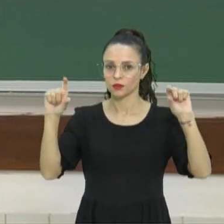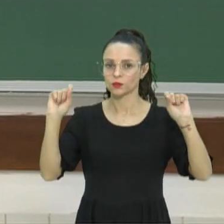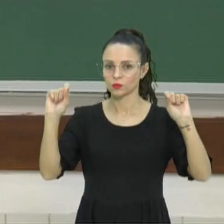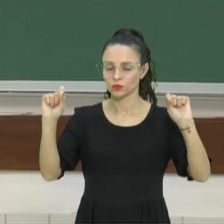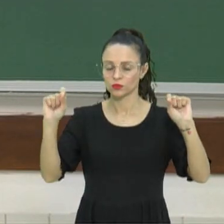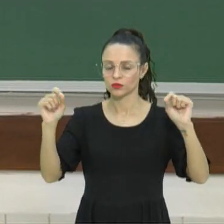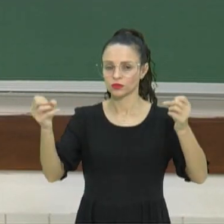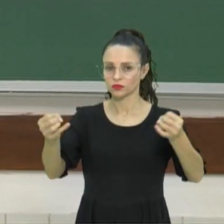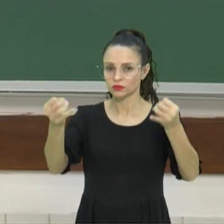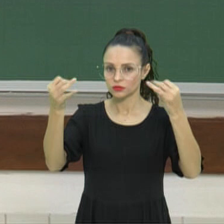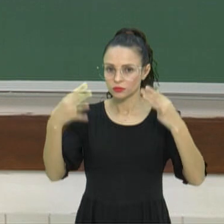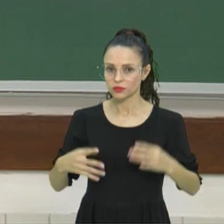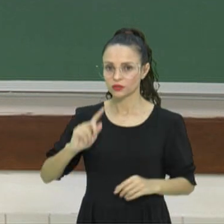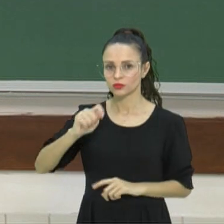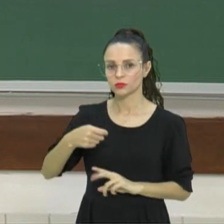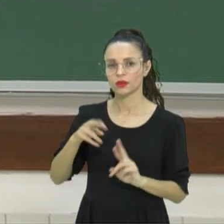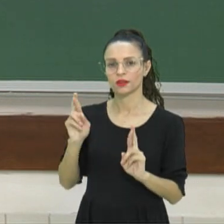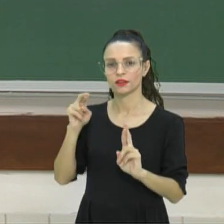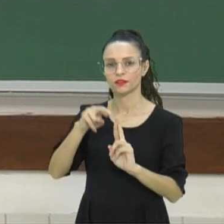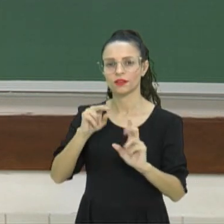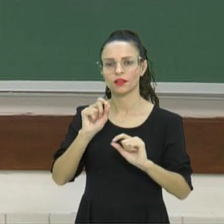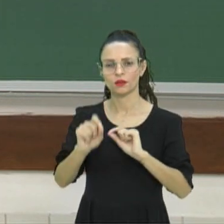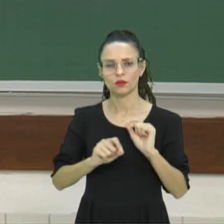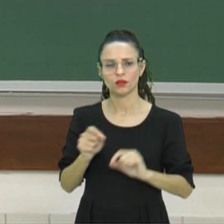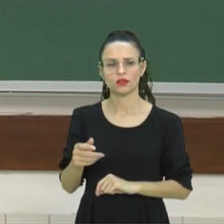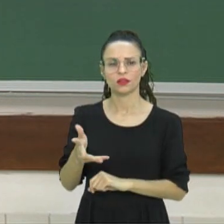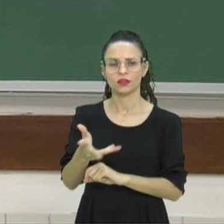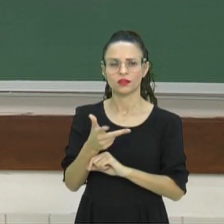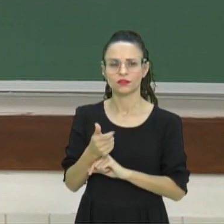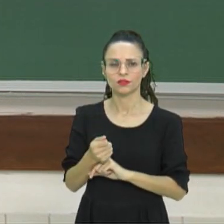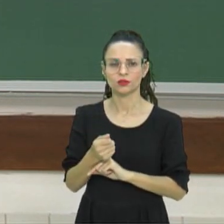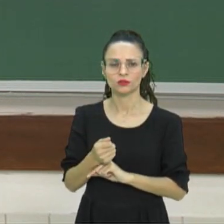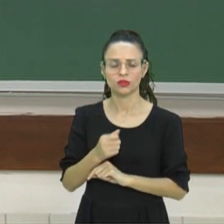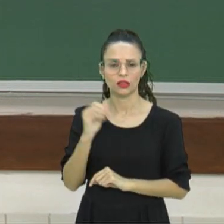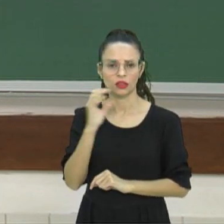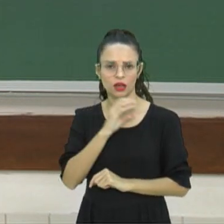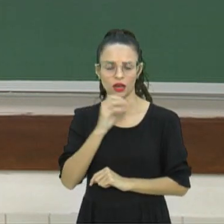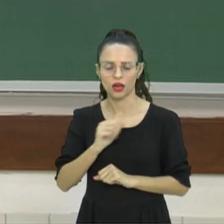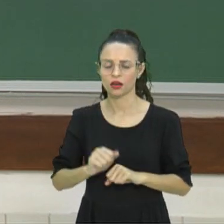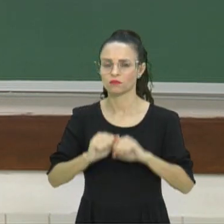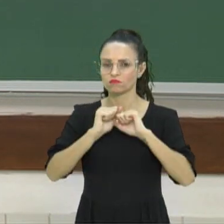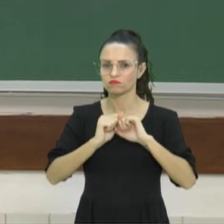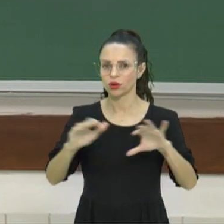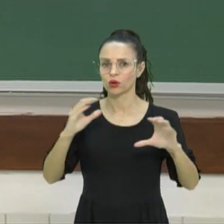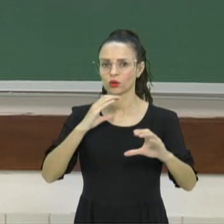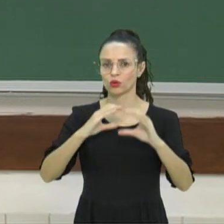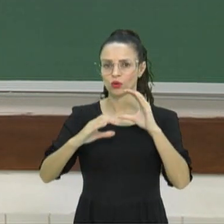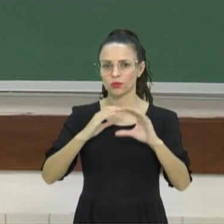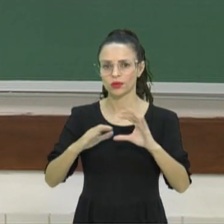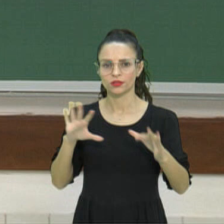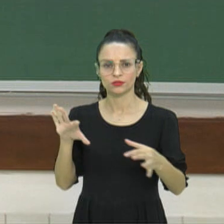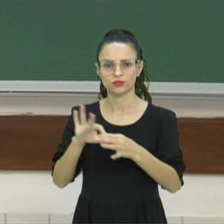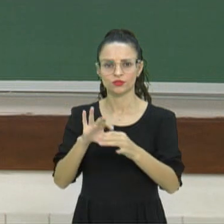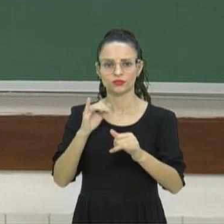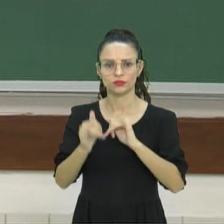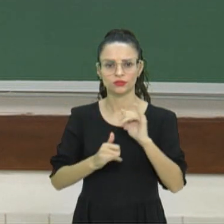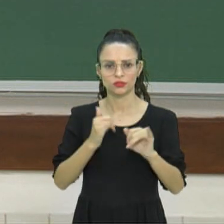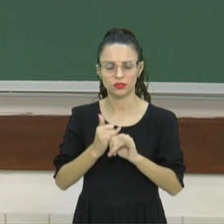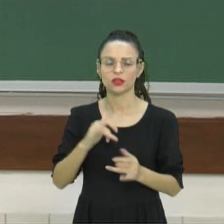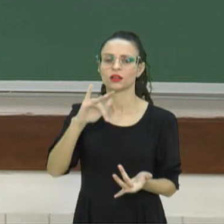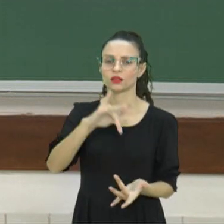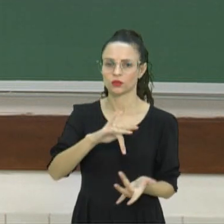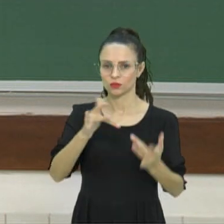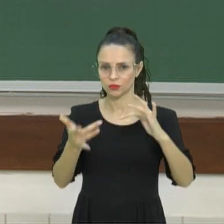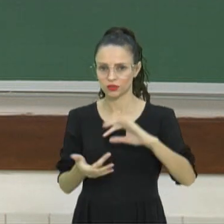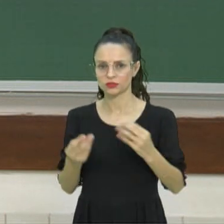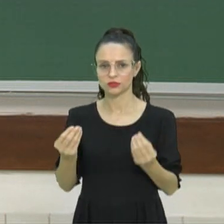ela faz referência a essa velocidade da comunicação pela internet, que a globalização